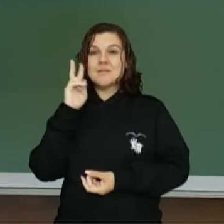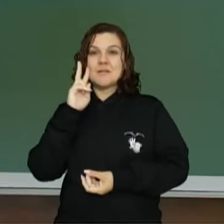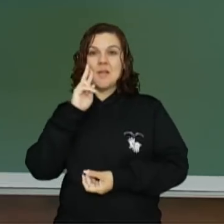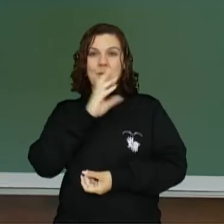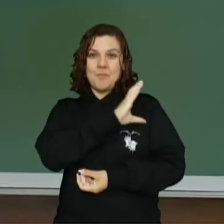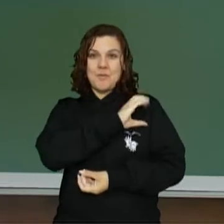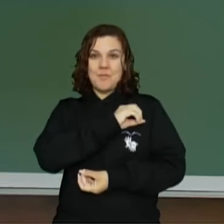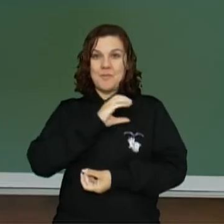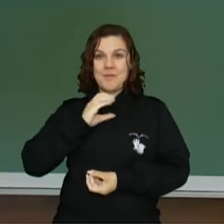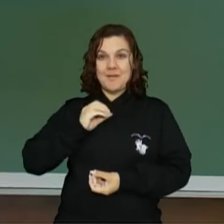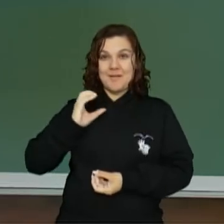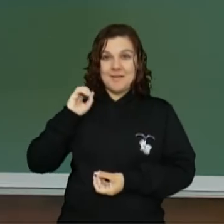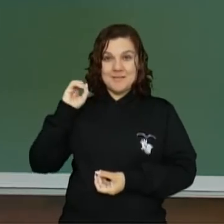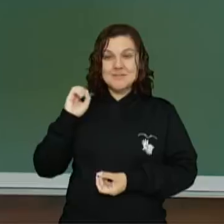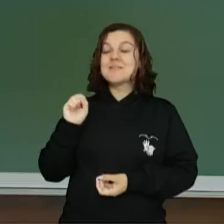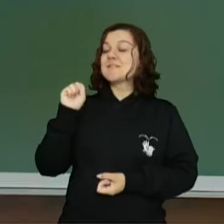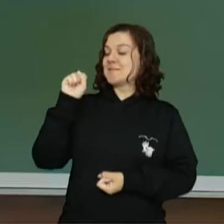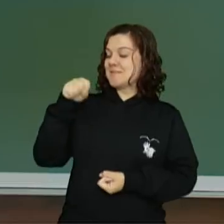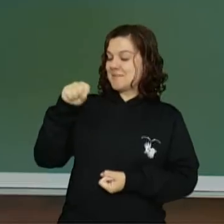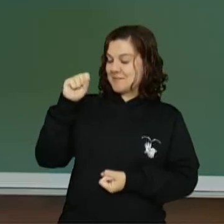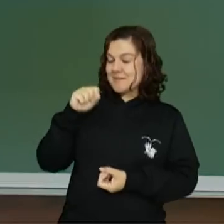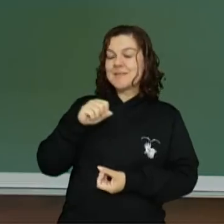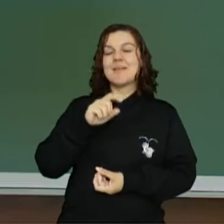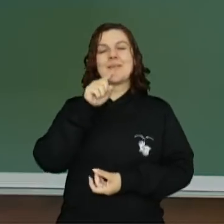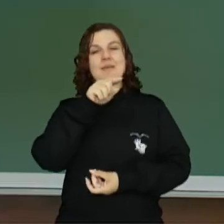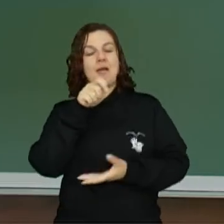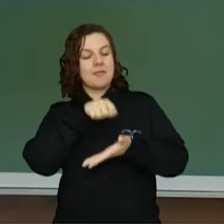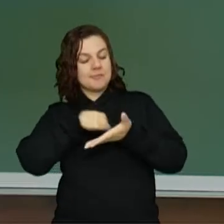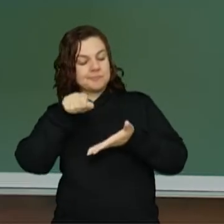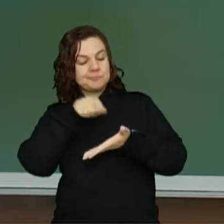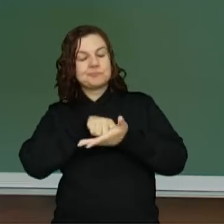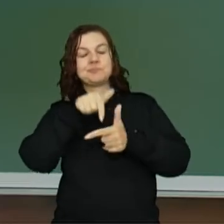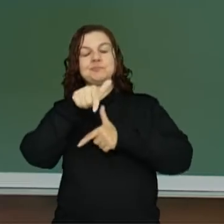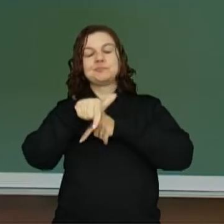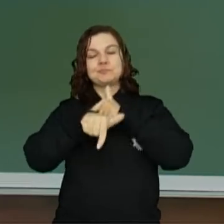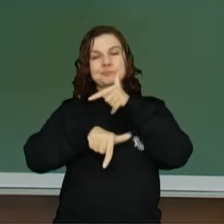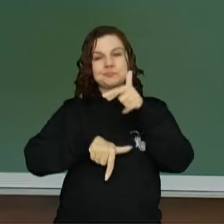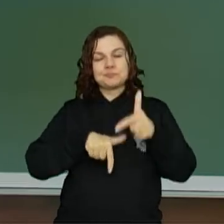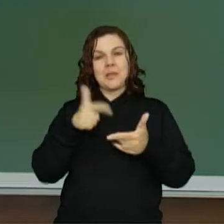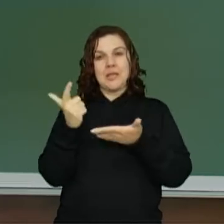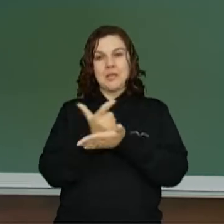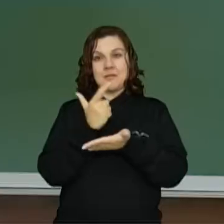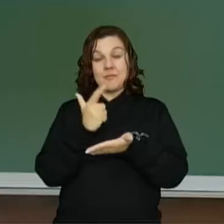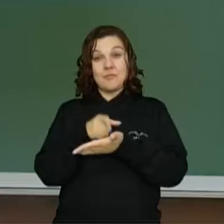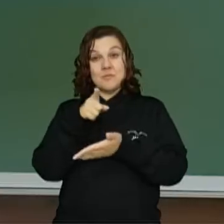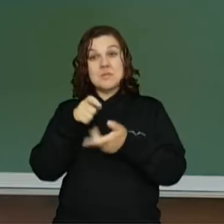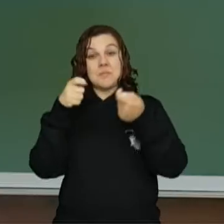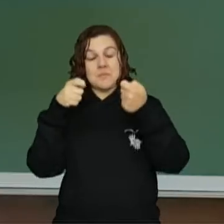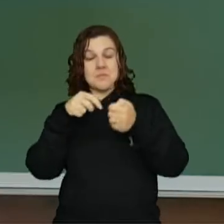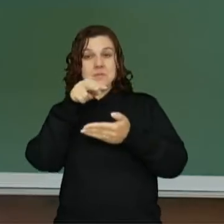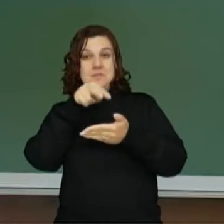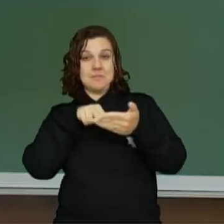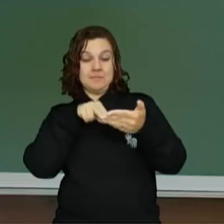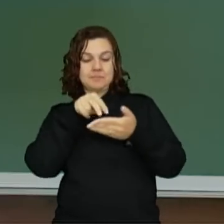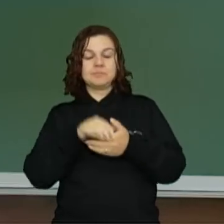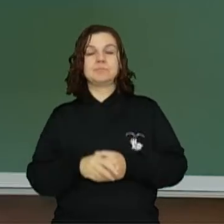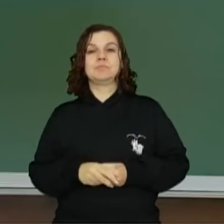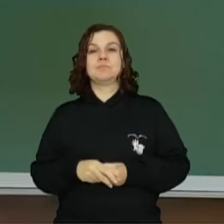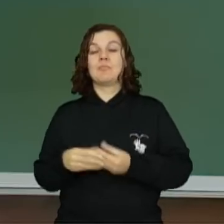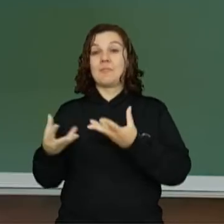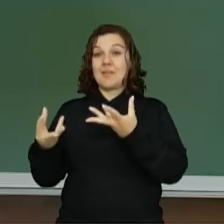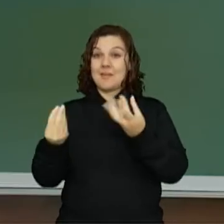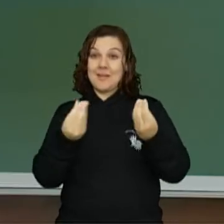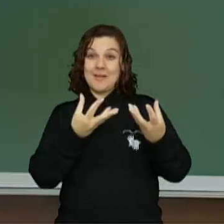Lispector? Sim, professora, escreveu várias obras que você pode ler ou que você já leu.